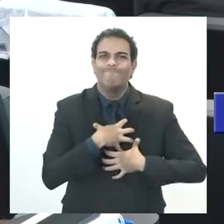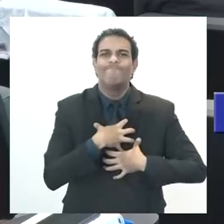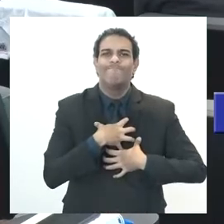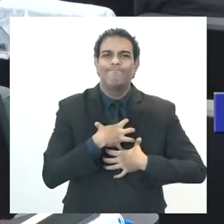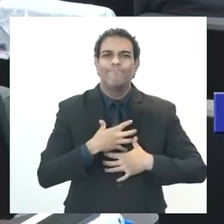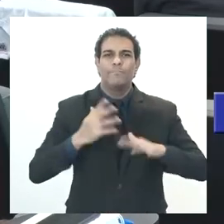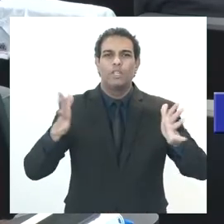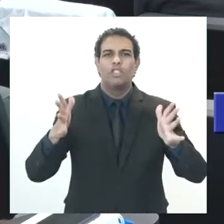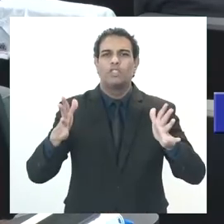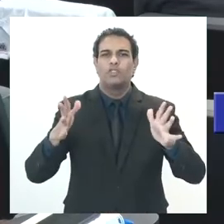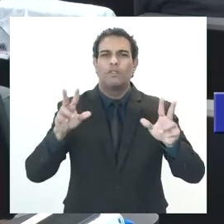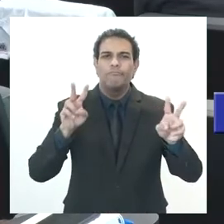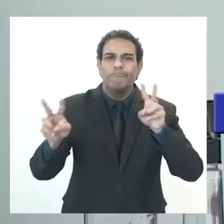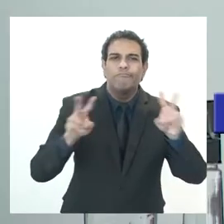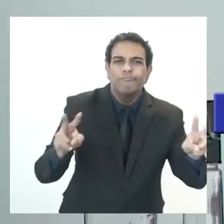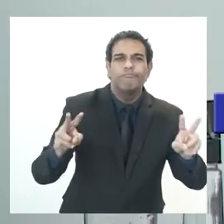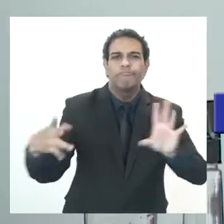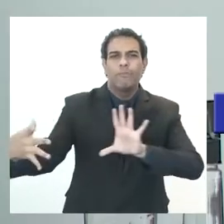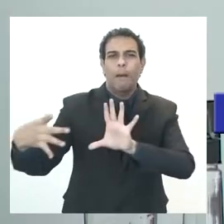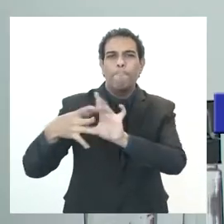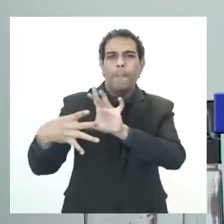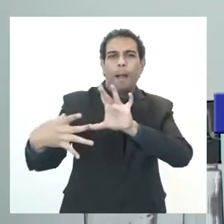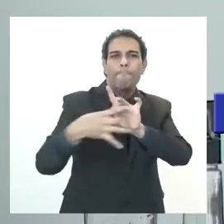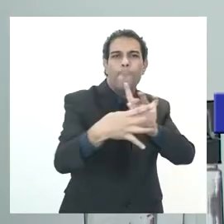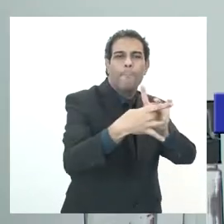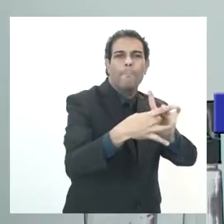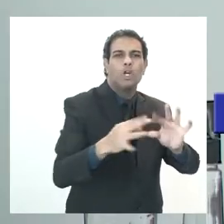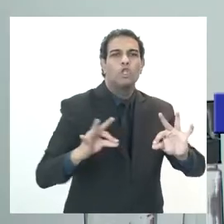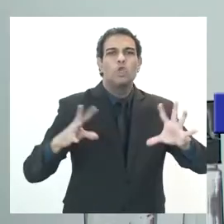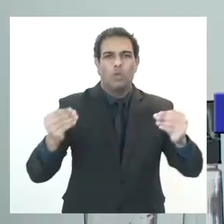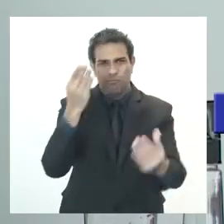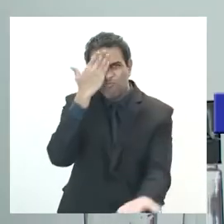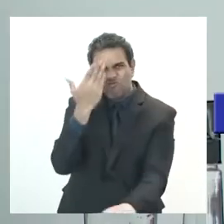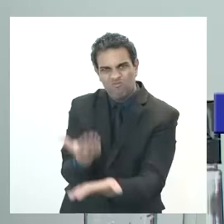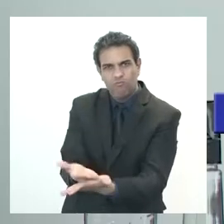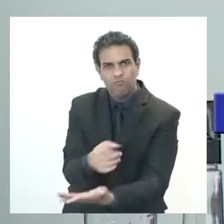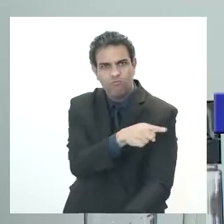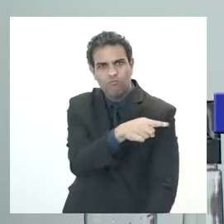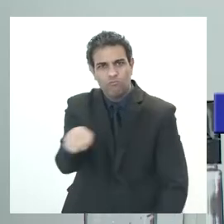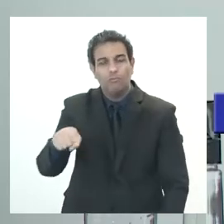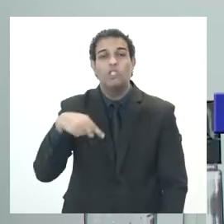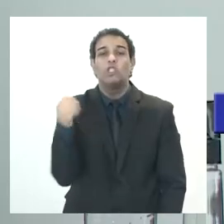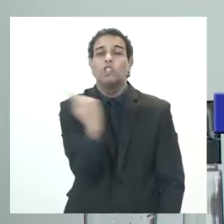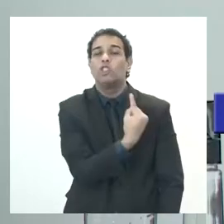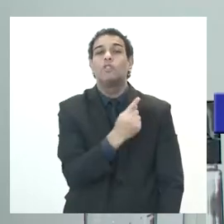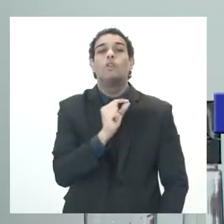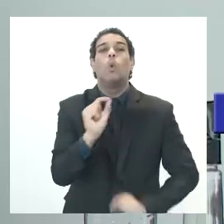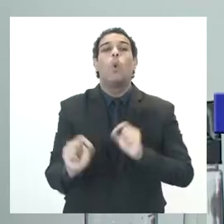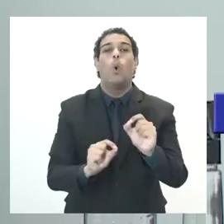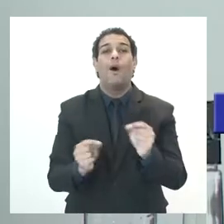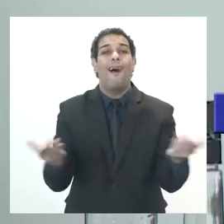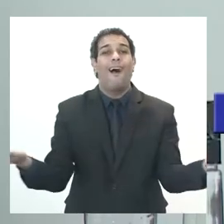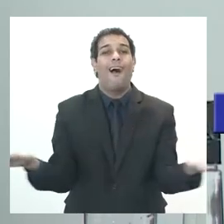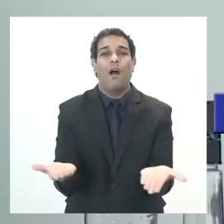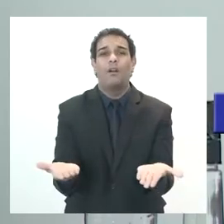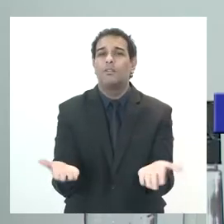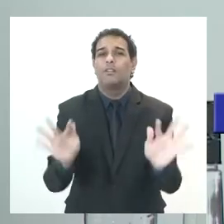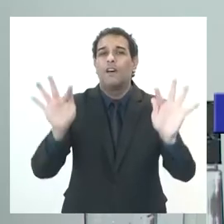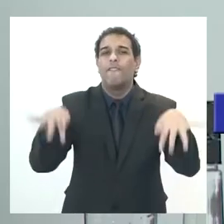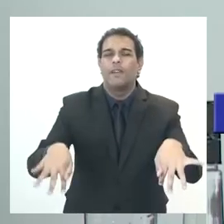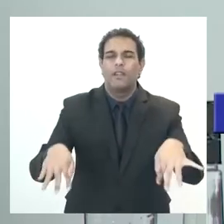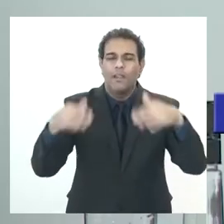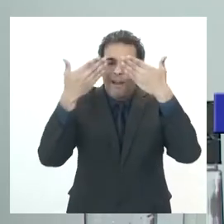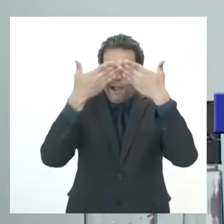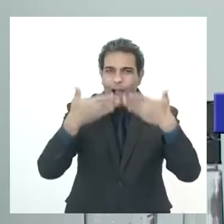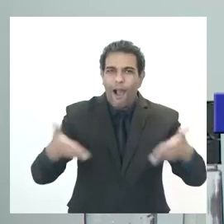bastante contemplado com todas as falas aqui hoje e eu creio que o que a gente precisa que sair daqui hoje é